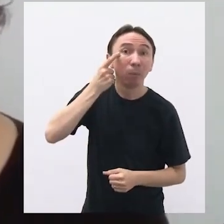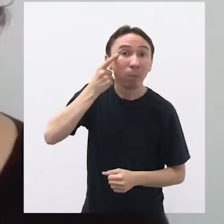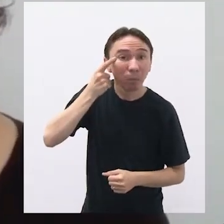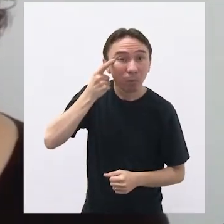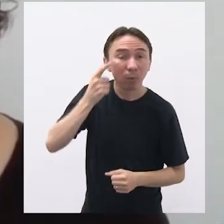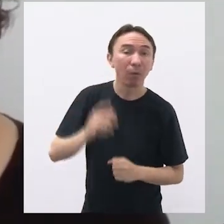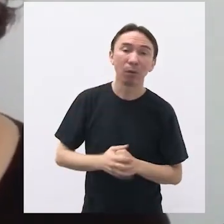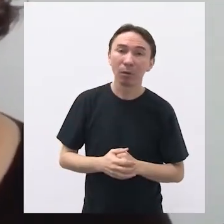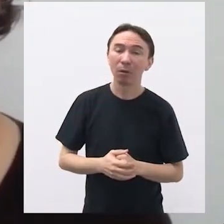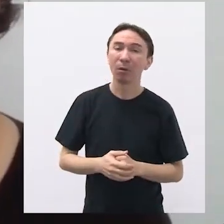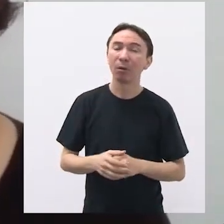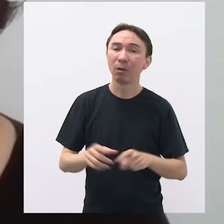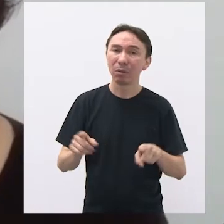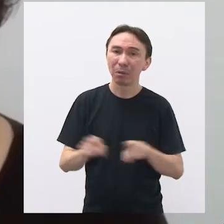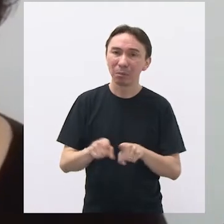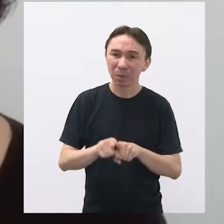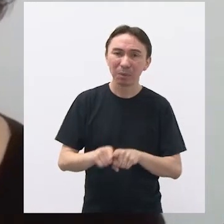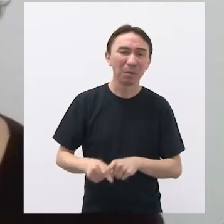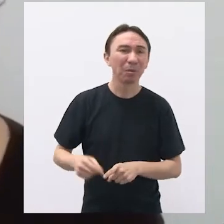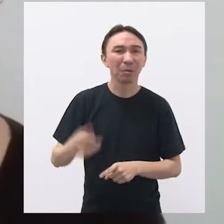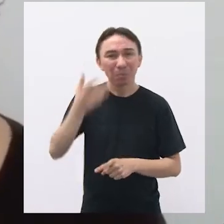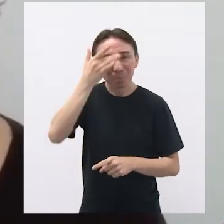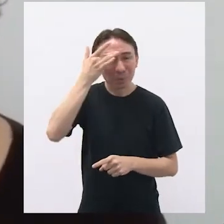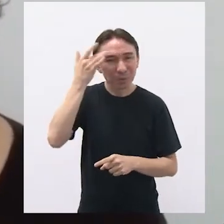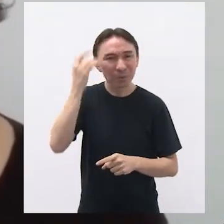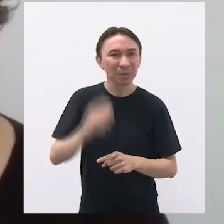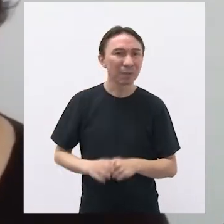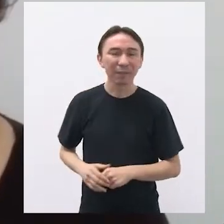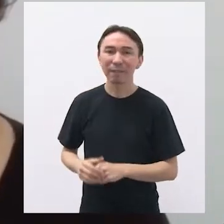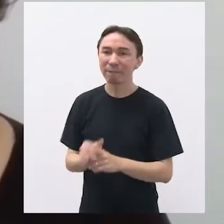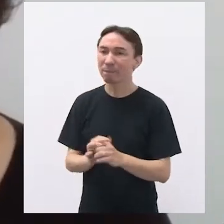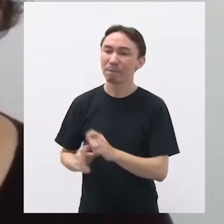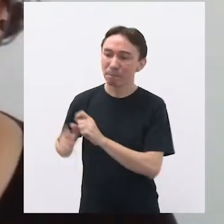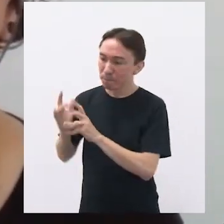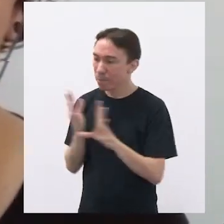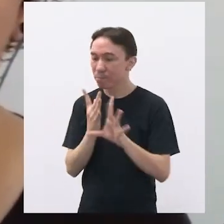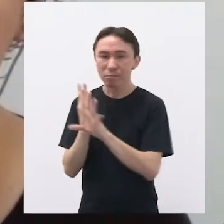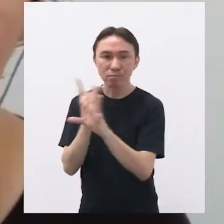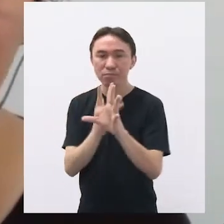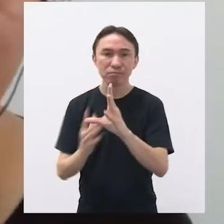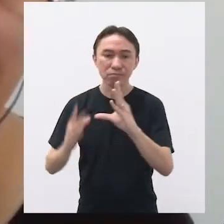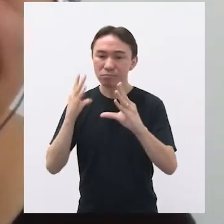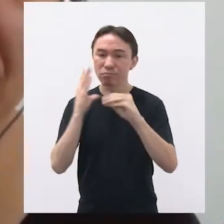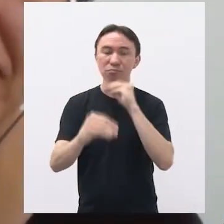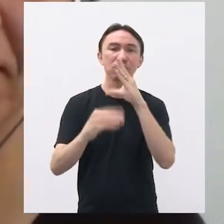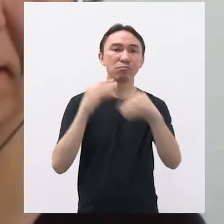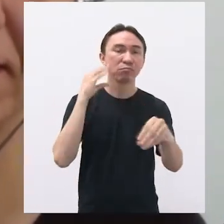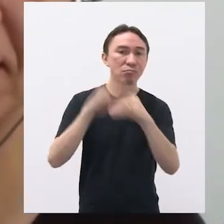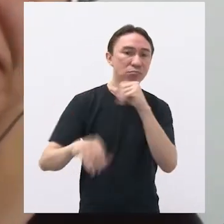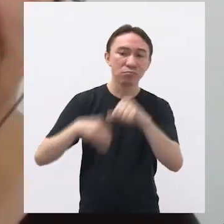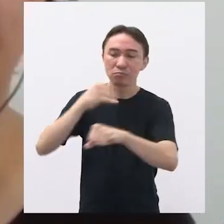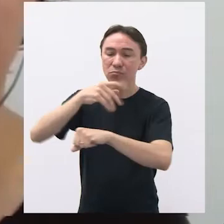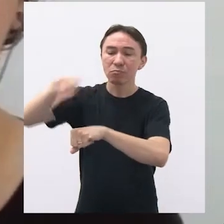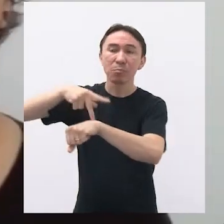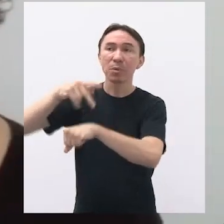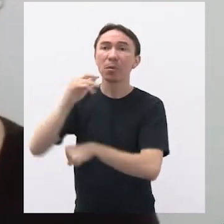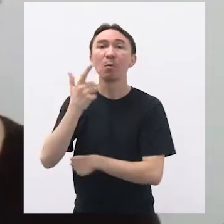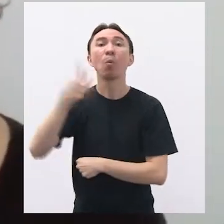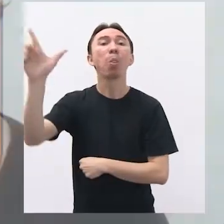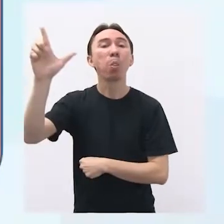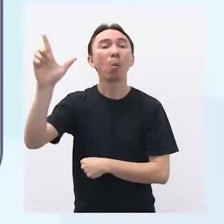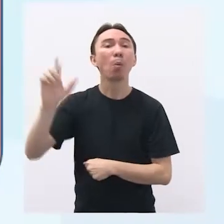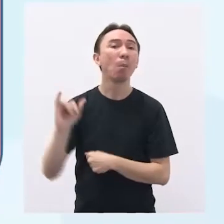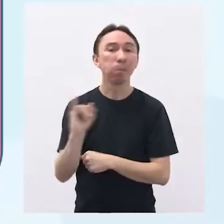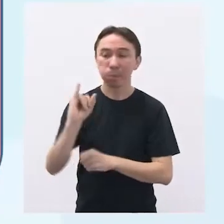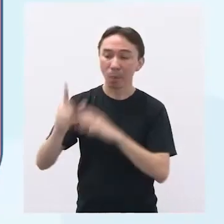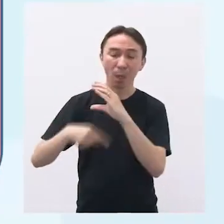internacionais que chegam aí ao Brasil, etc. A ideia é contribuir